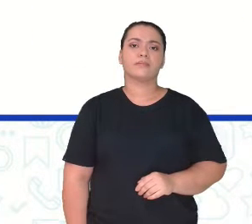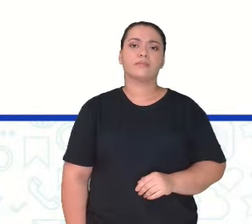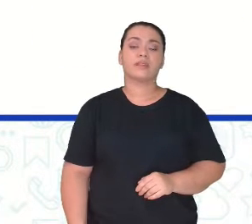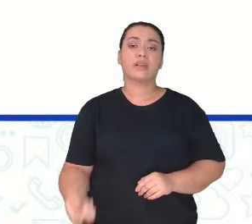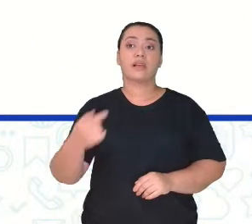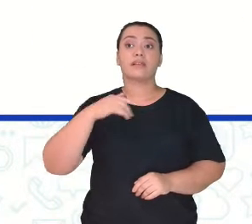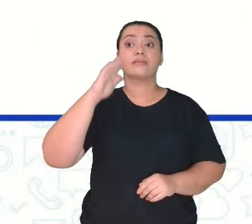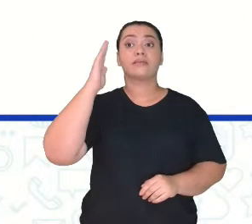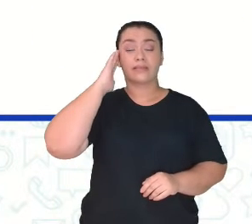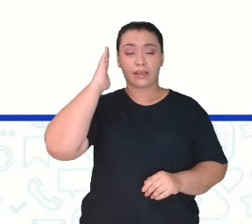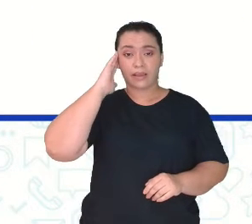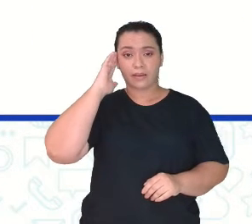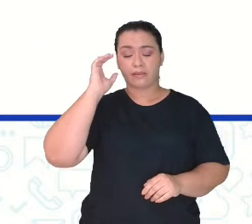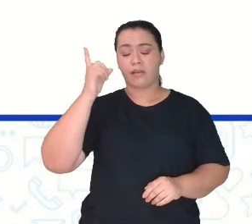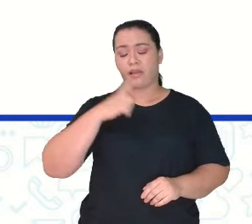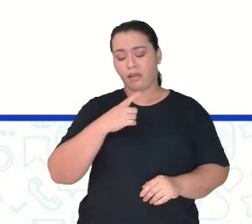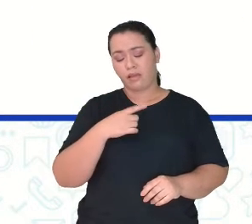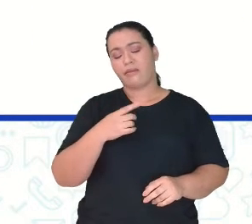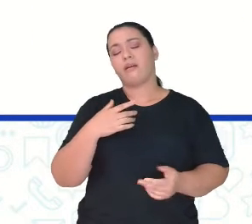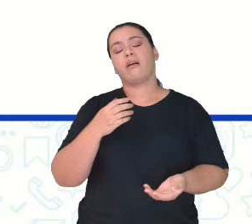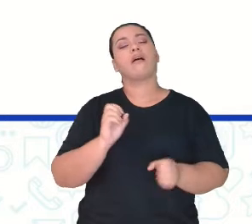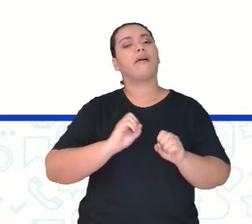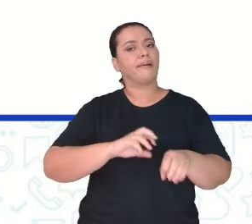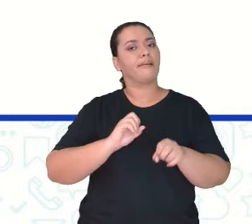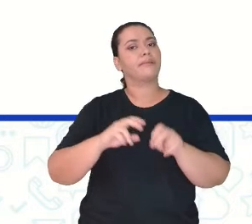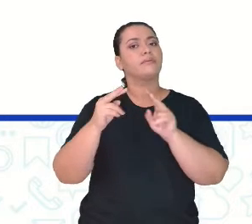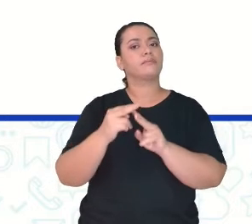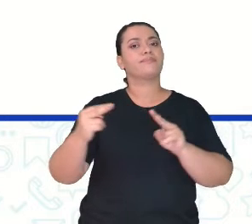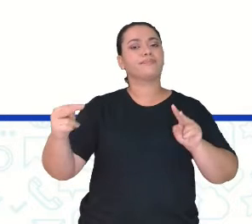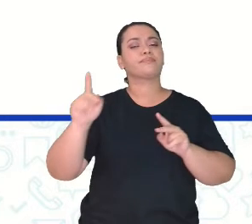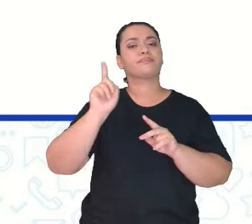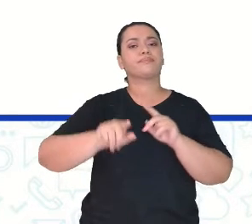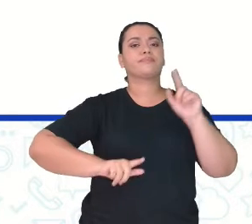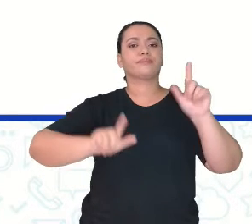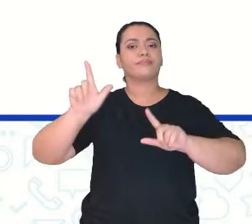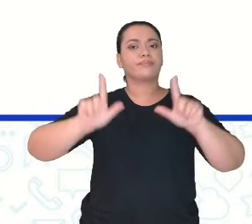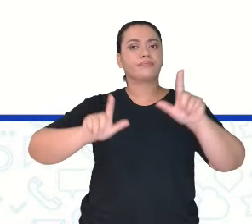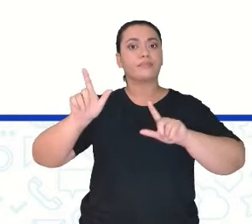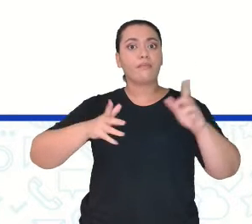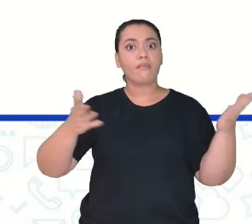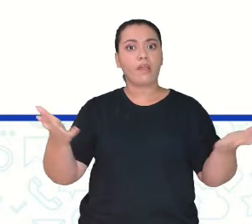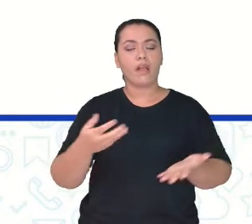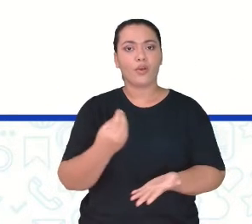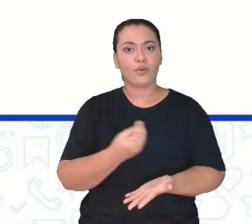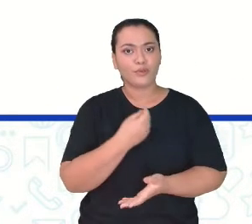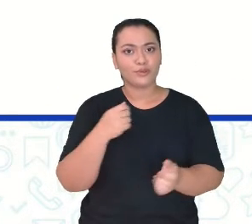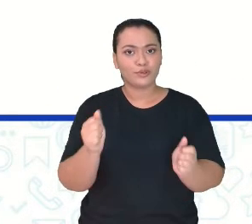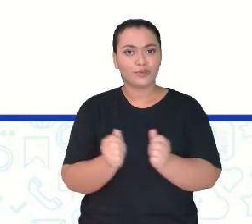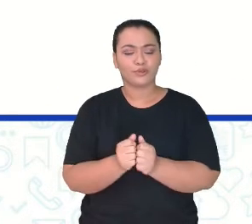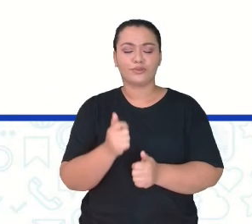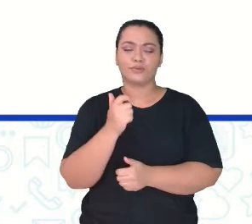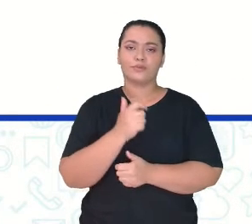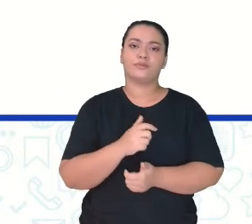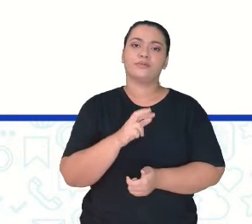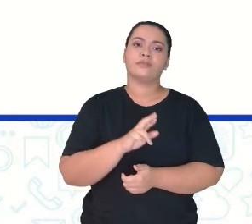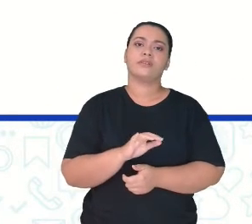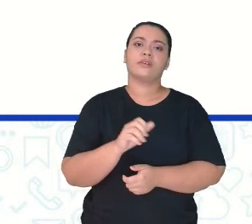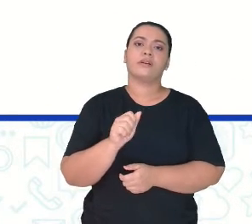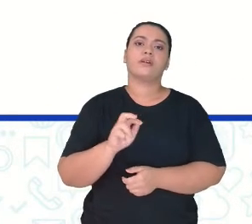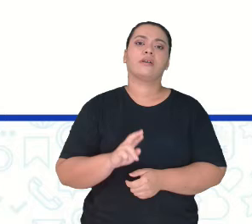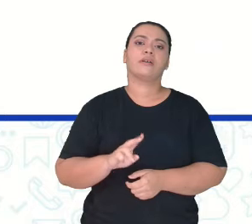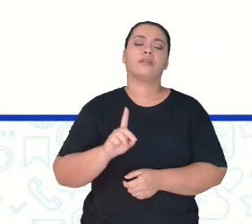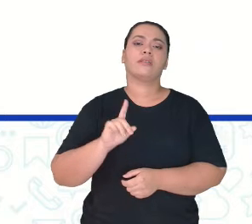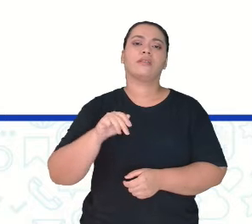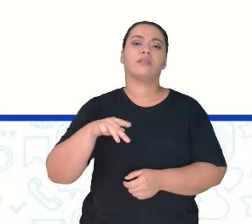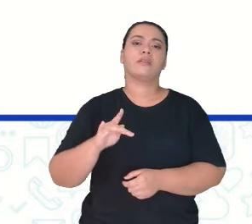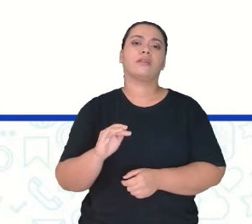sabe que essa aula é uma aula digital, e essa aula digital ela passa na TV, que você está assistindo agora ao vivo comigo, com o Ricardinho. Passa também aí